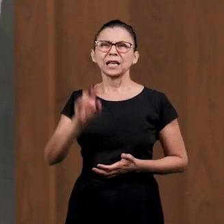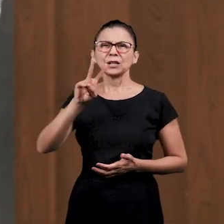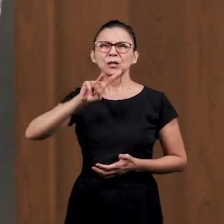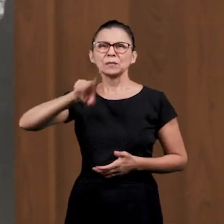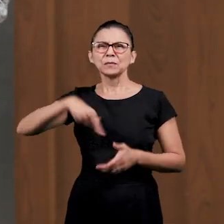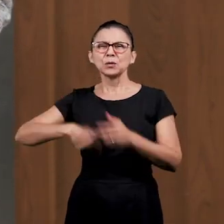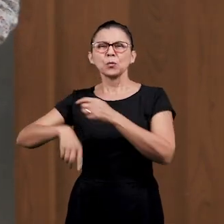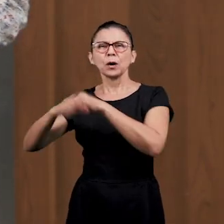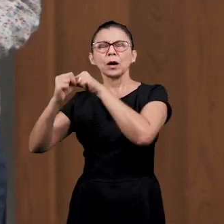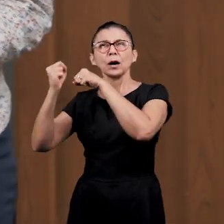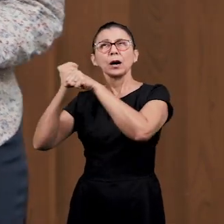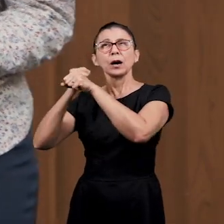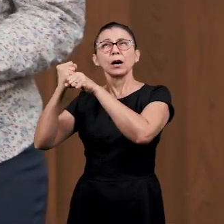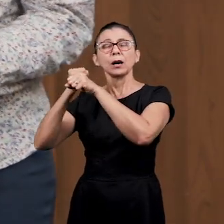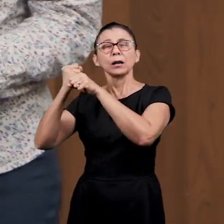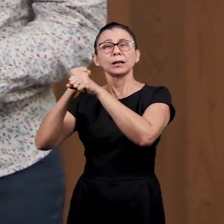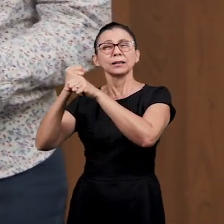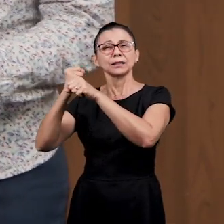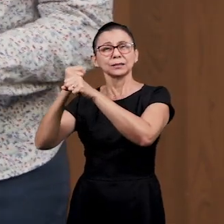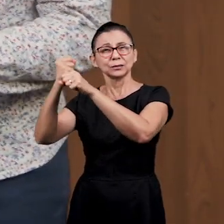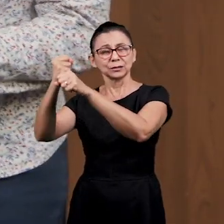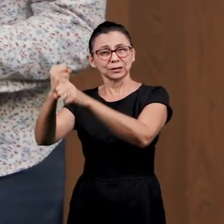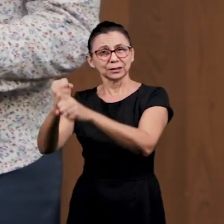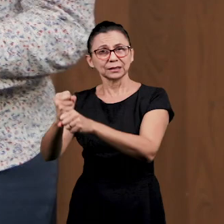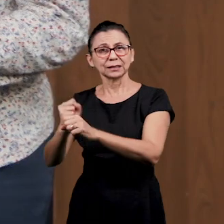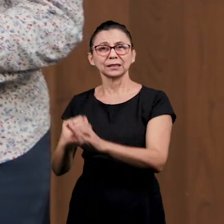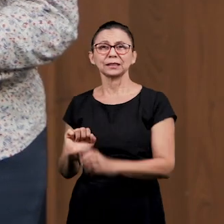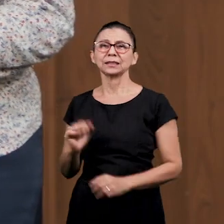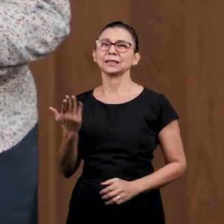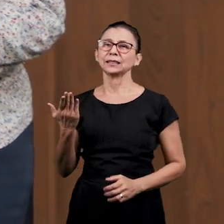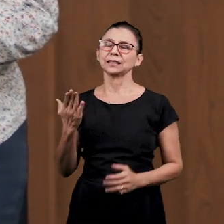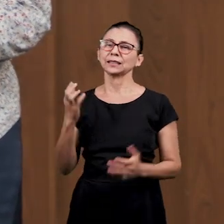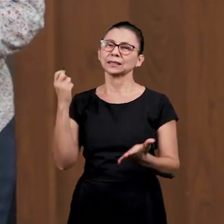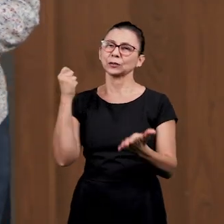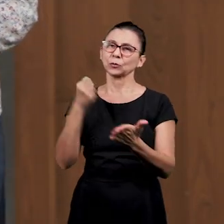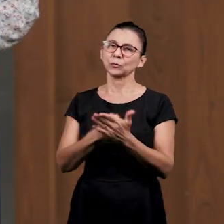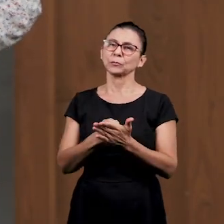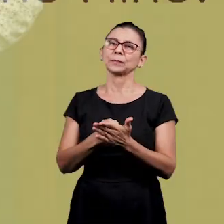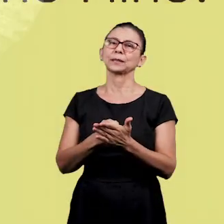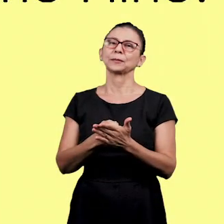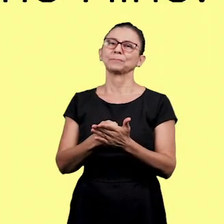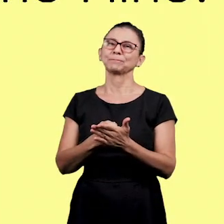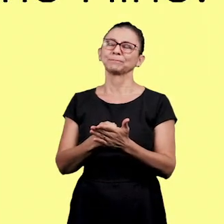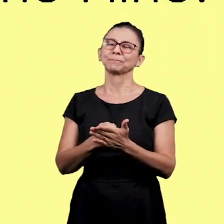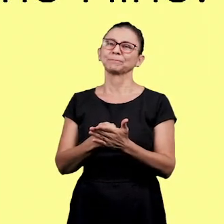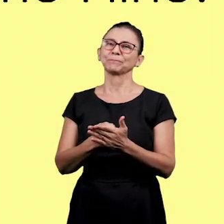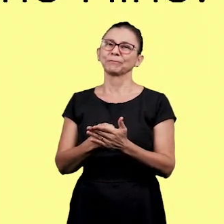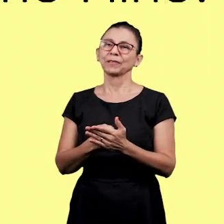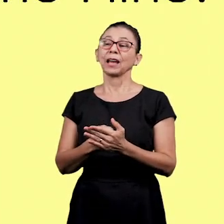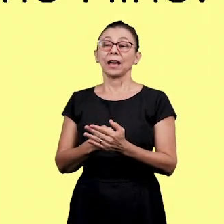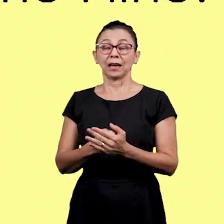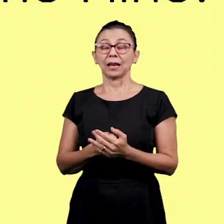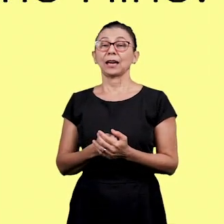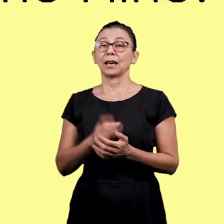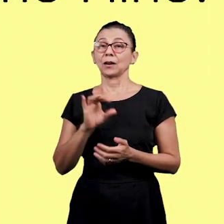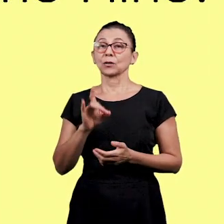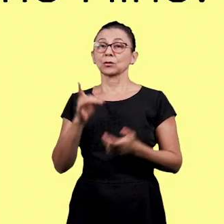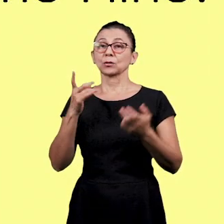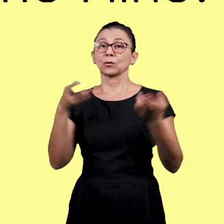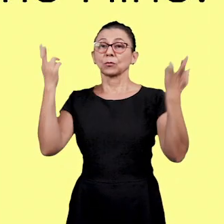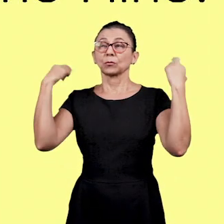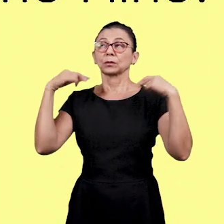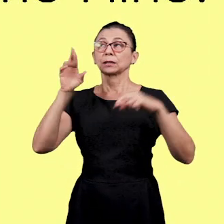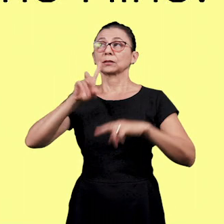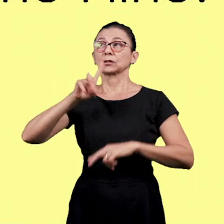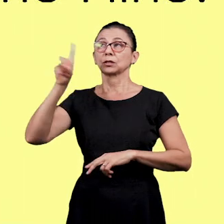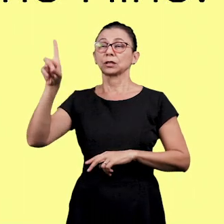João Batista viu o Senhor Jesus, ele disse: "Eis o Cordeiro de Deus, que tira o